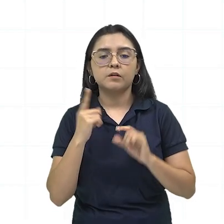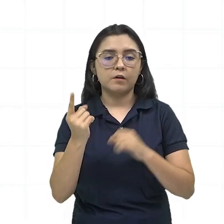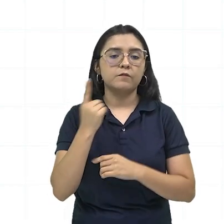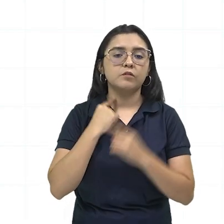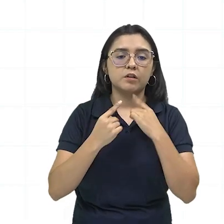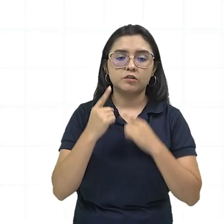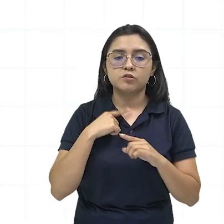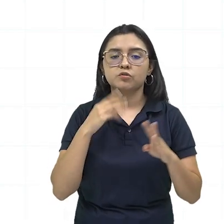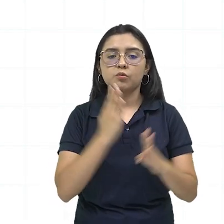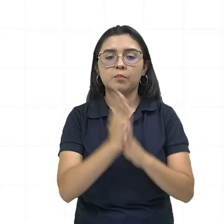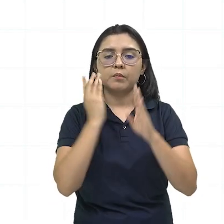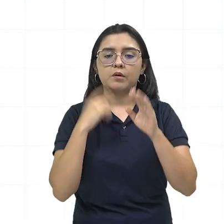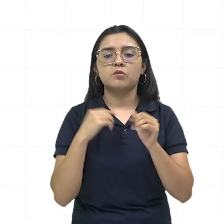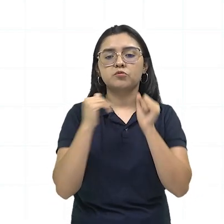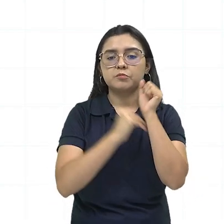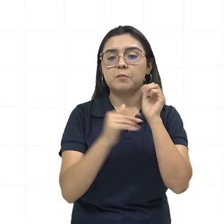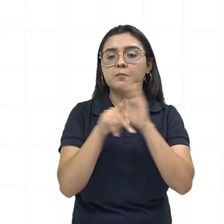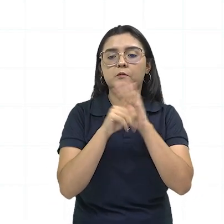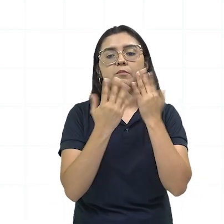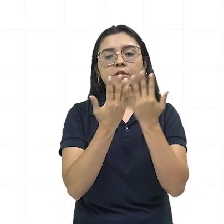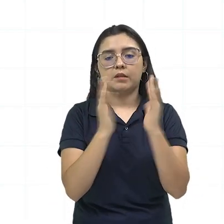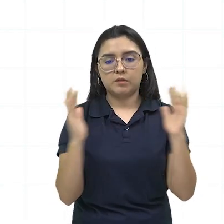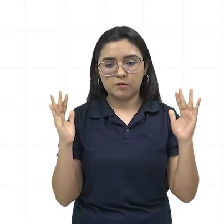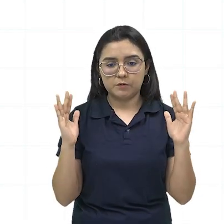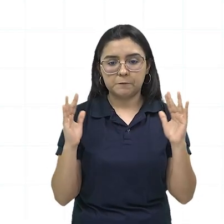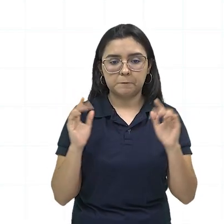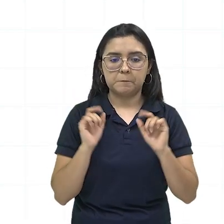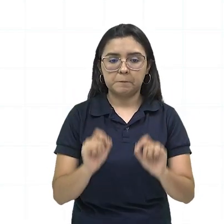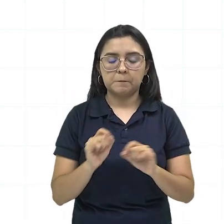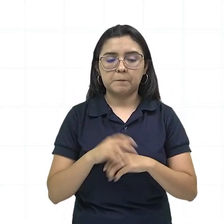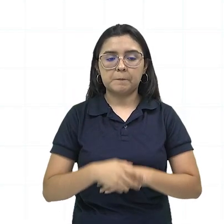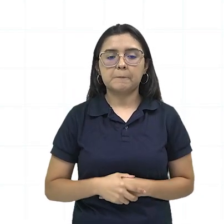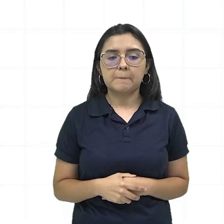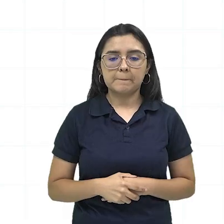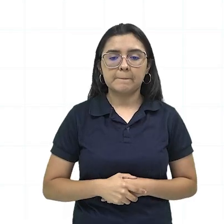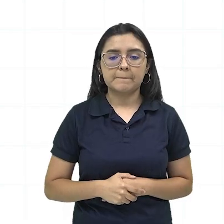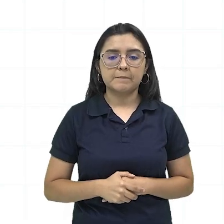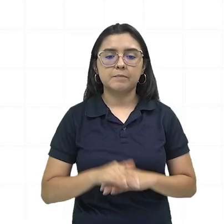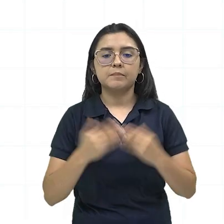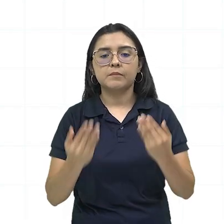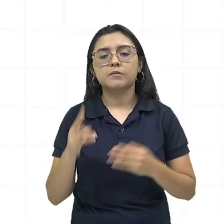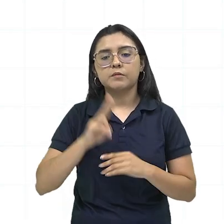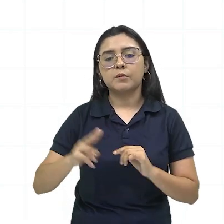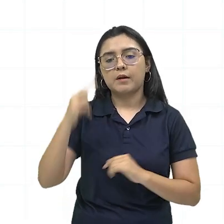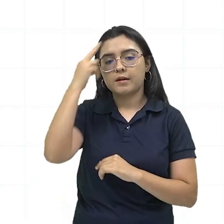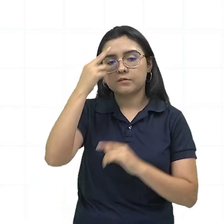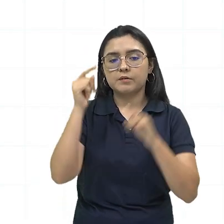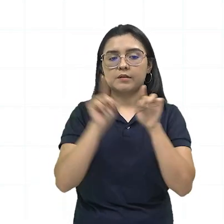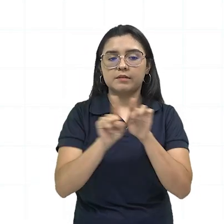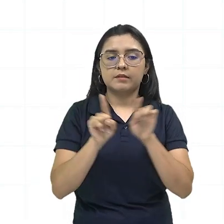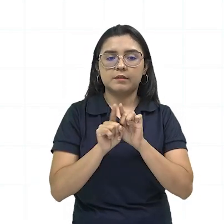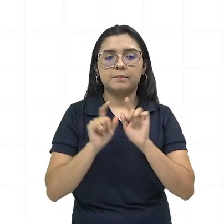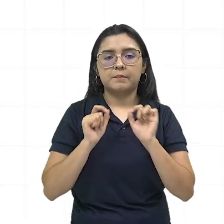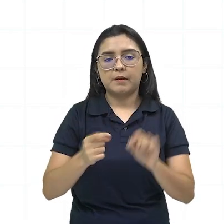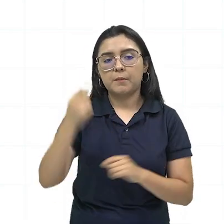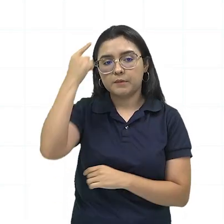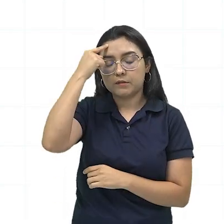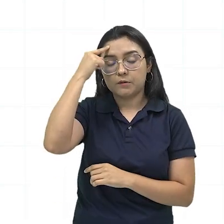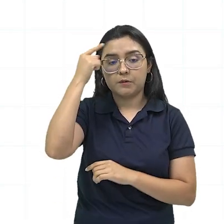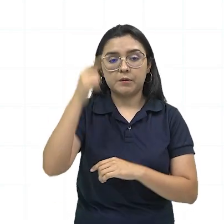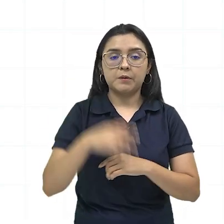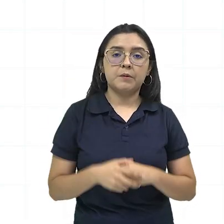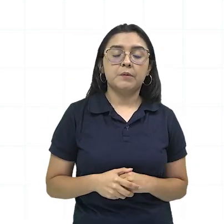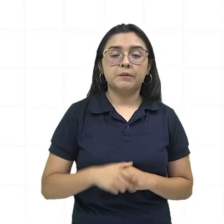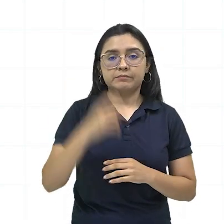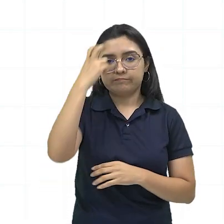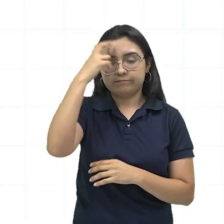desvendar os mistérios da natureza através da razão e da lógica.